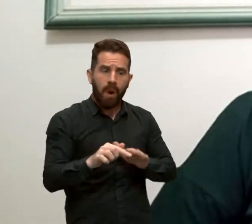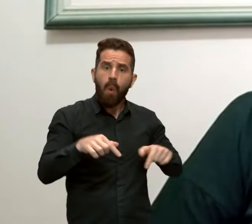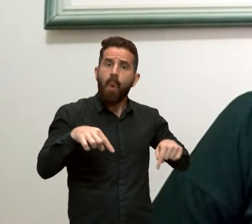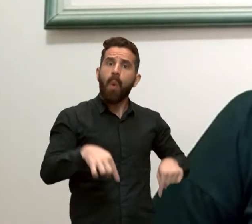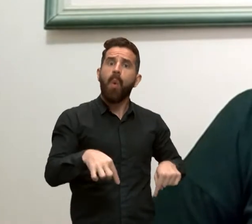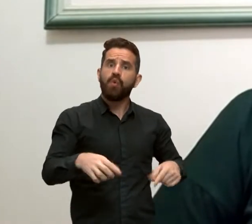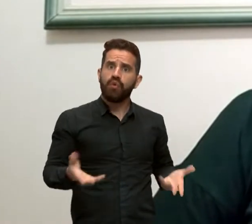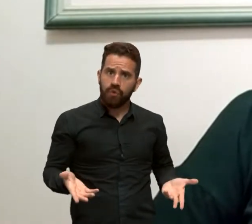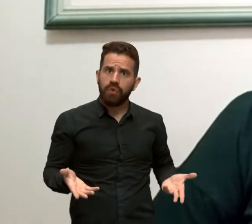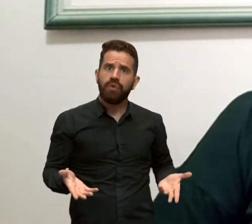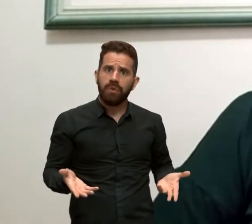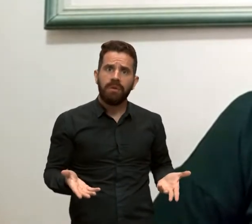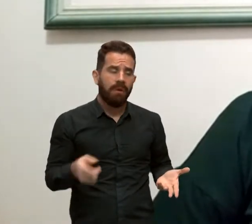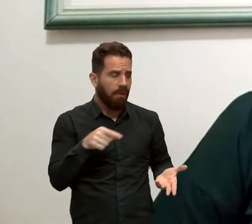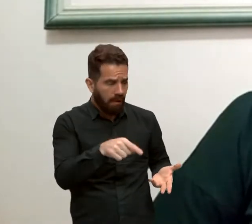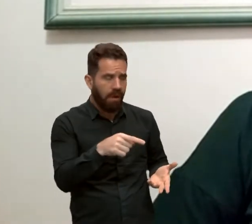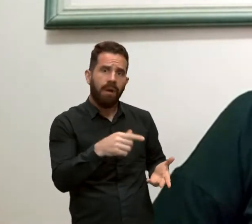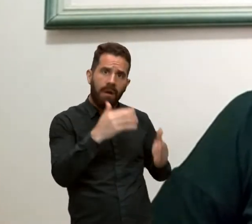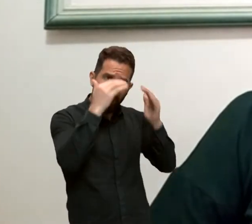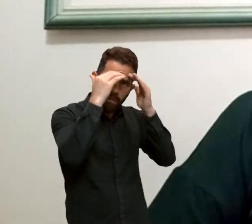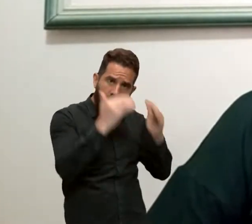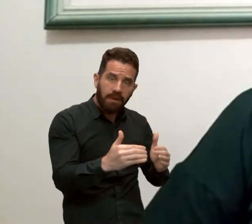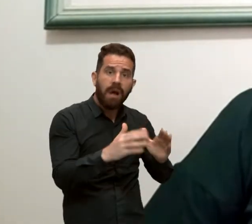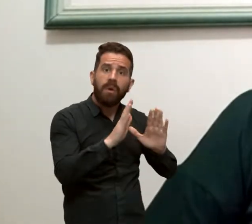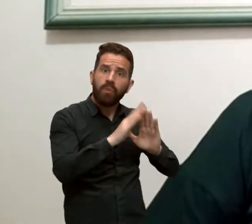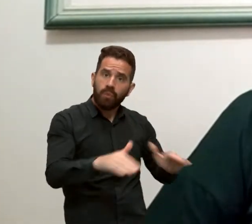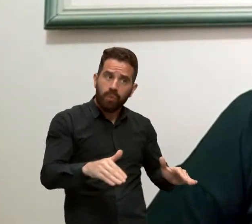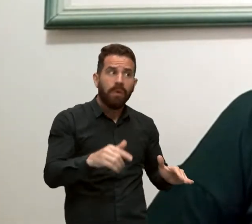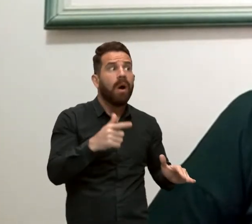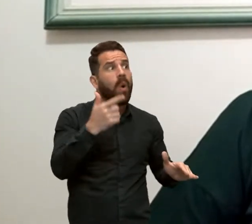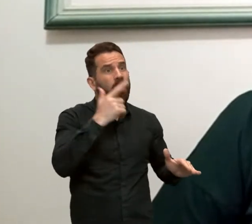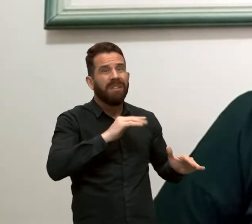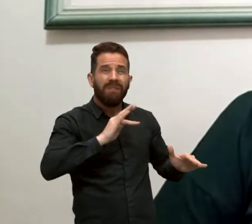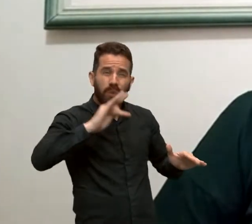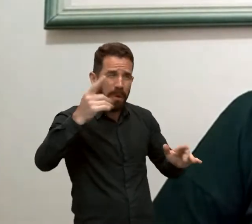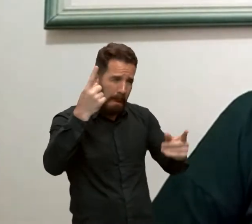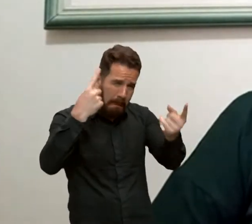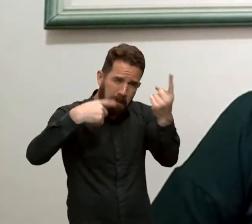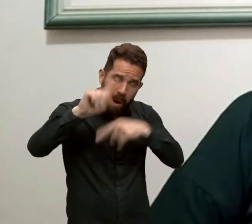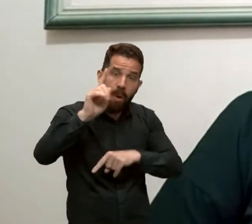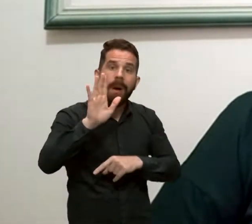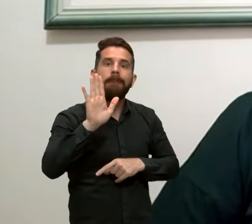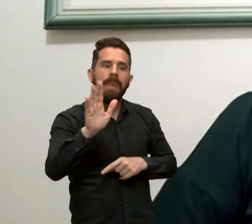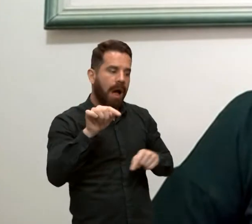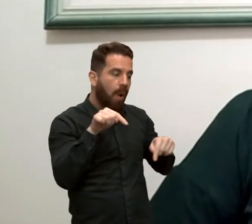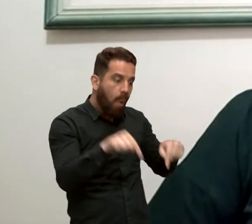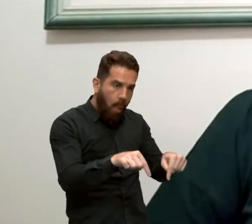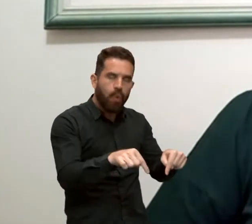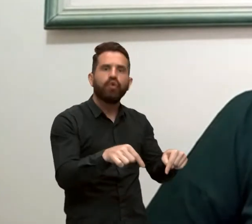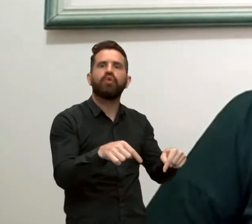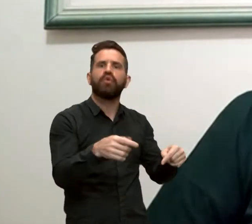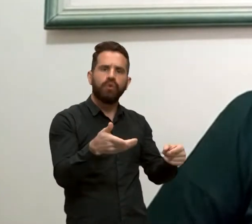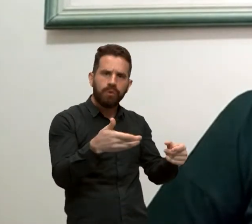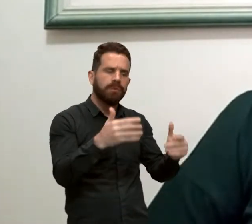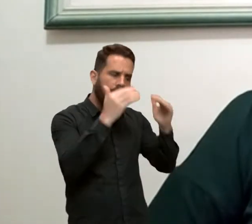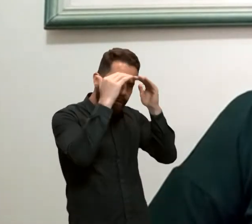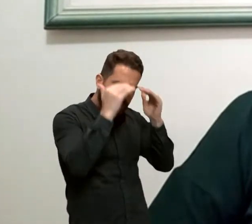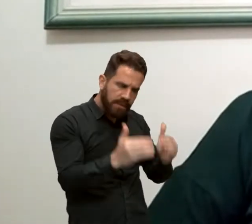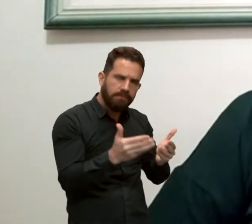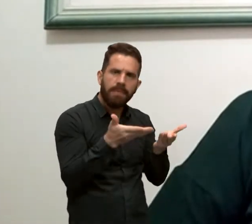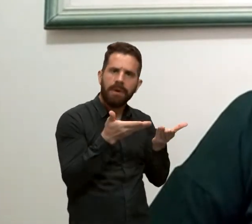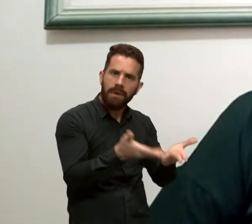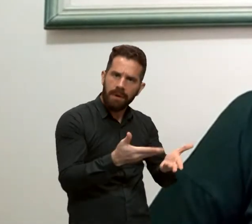enquanto criança. Para que ela tenha um futuro, ela precisa ser considerada enquanto criança hoje. Então, essa concepção